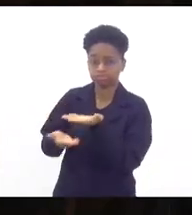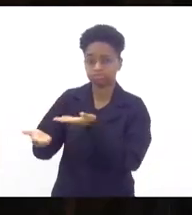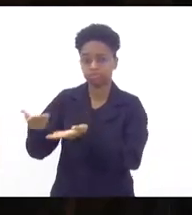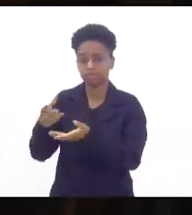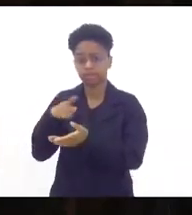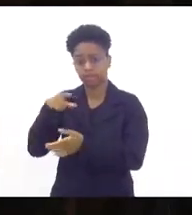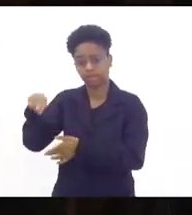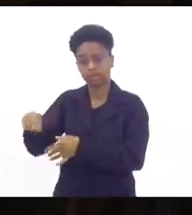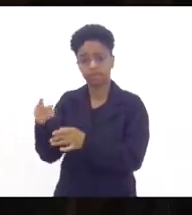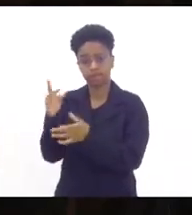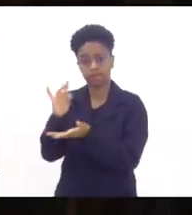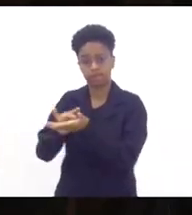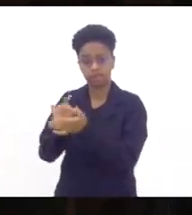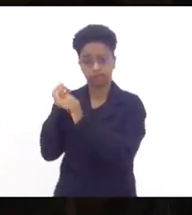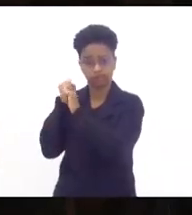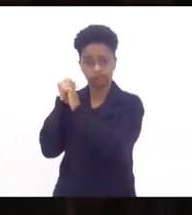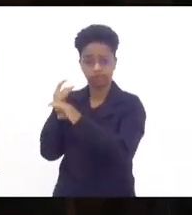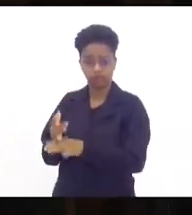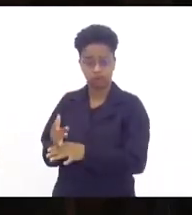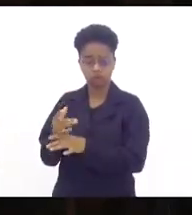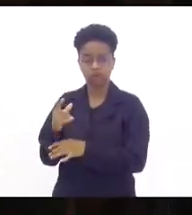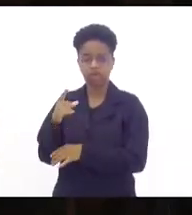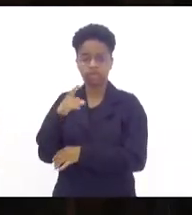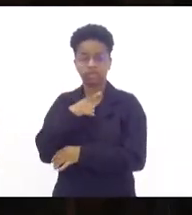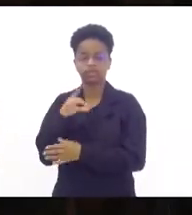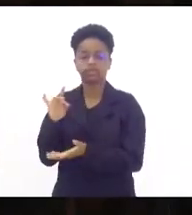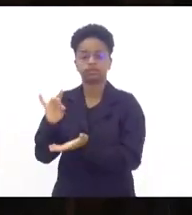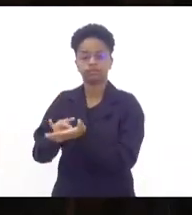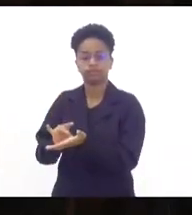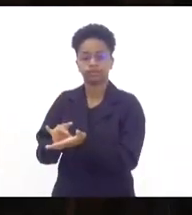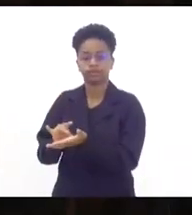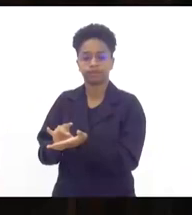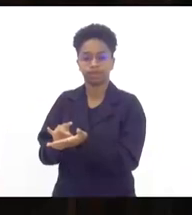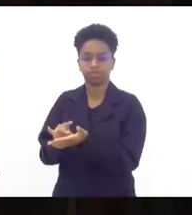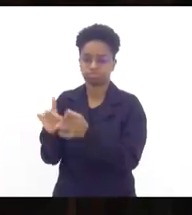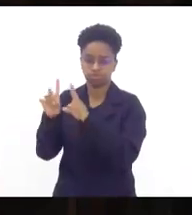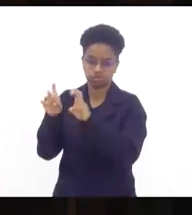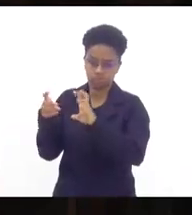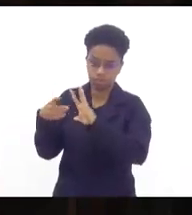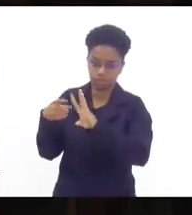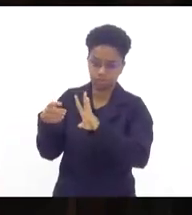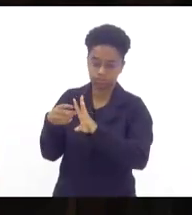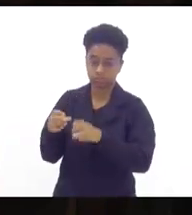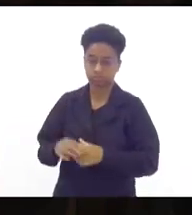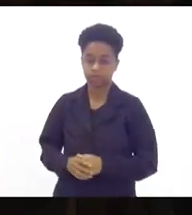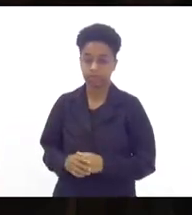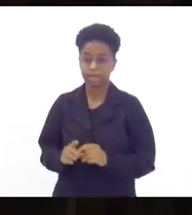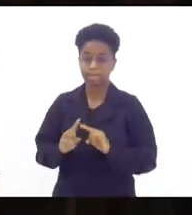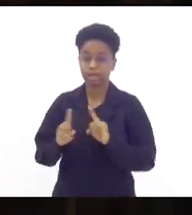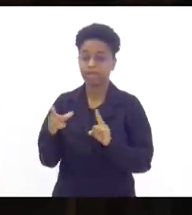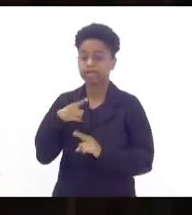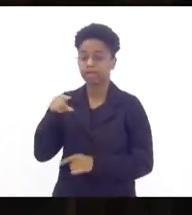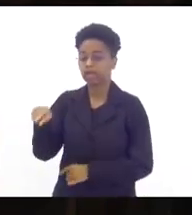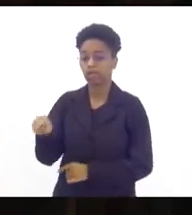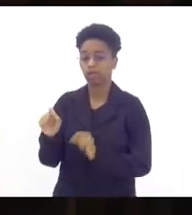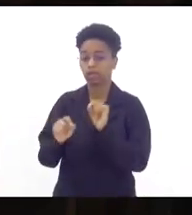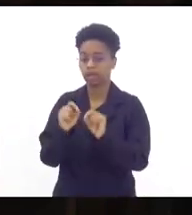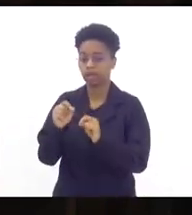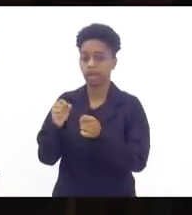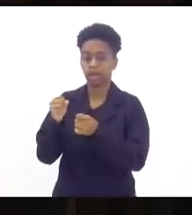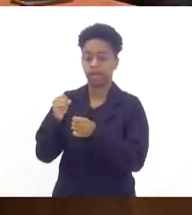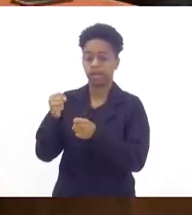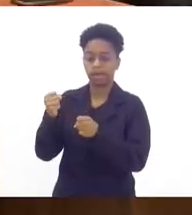o folclore que tivesse lá sobre os índios agora o que tem lá é depredação